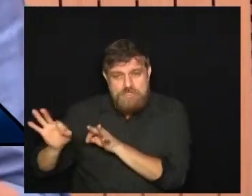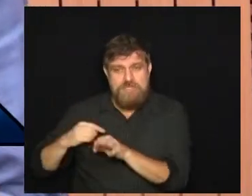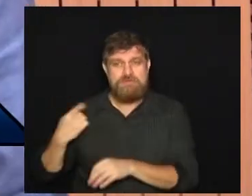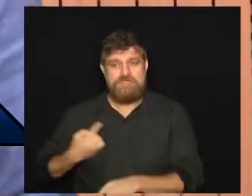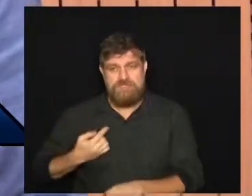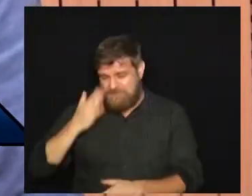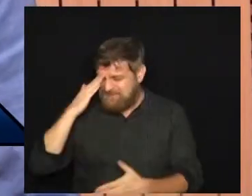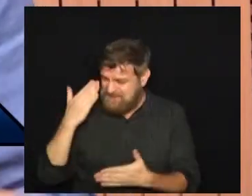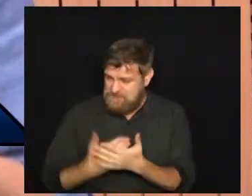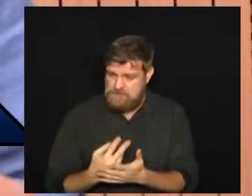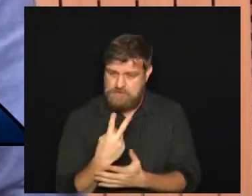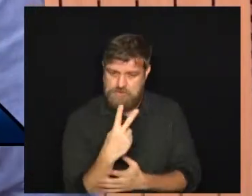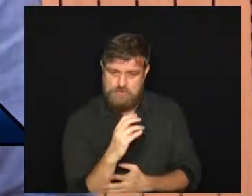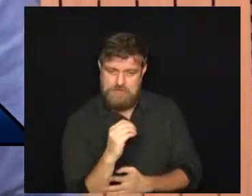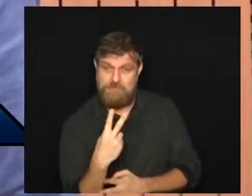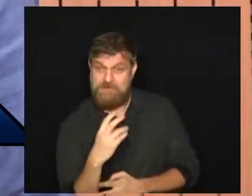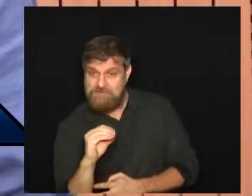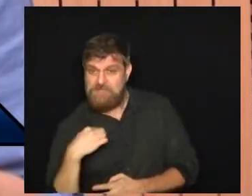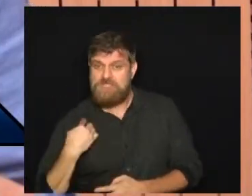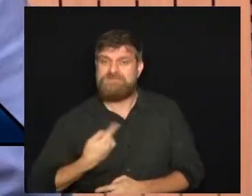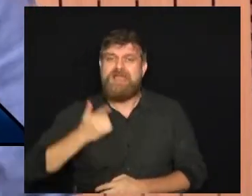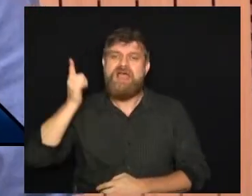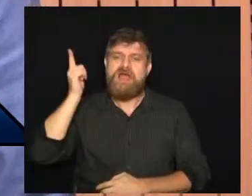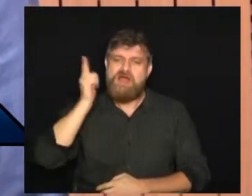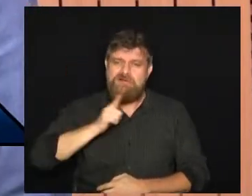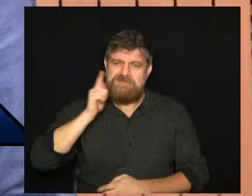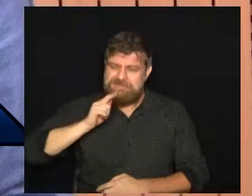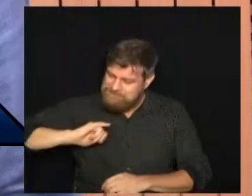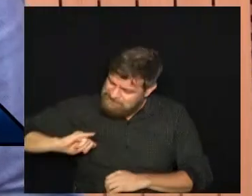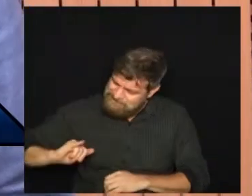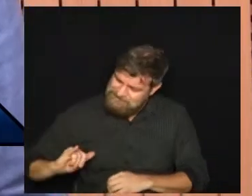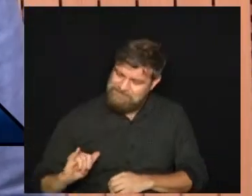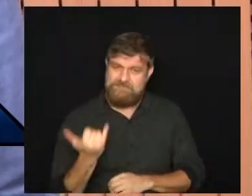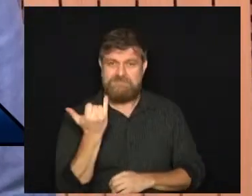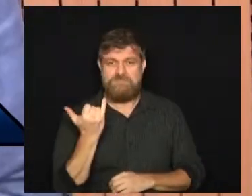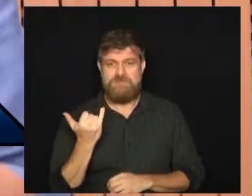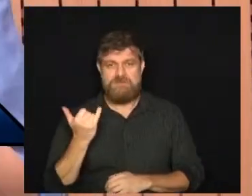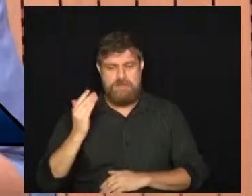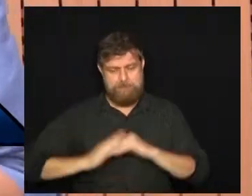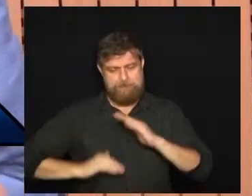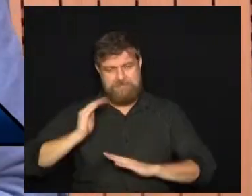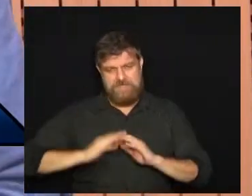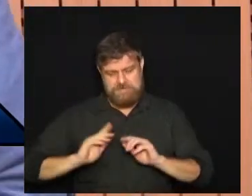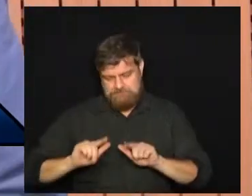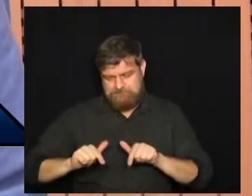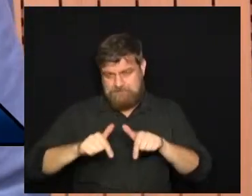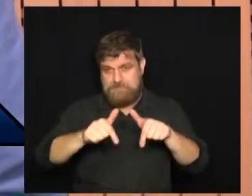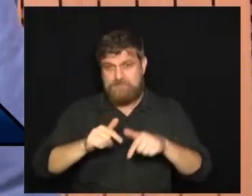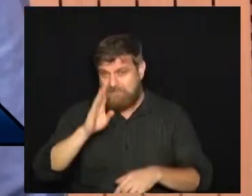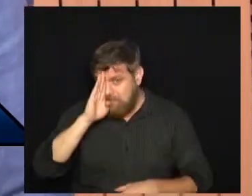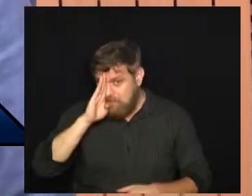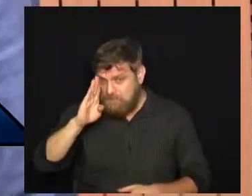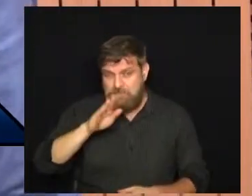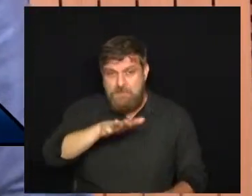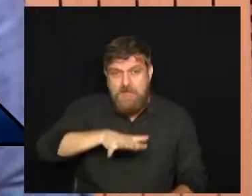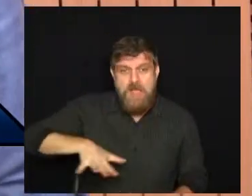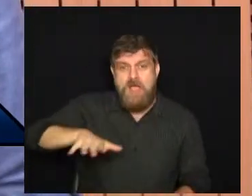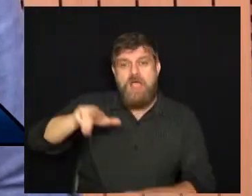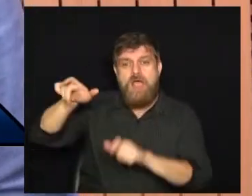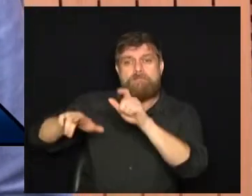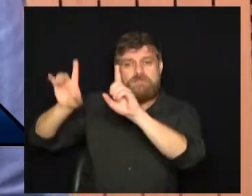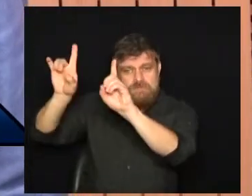ano 2020 aí, a gente vai conseguir aproveitar bastante esse ano, principalmente em relação às pessoas